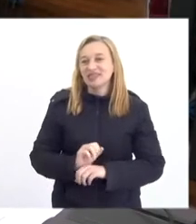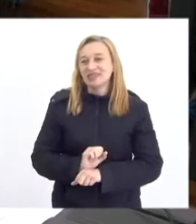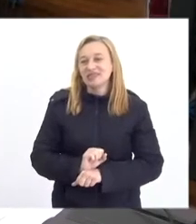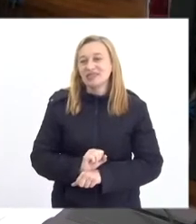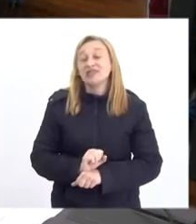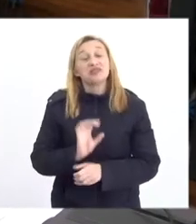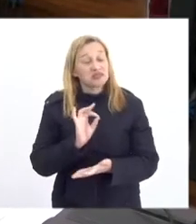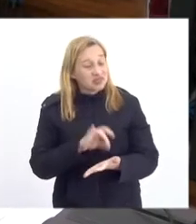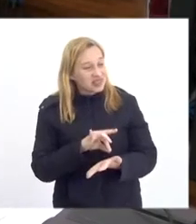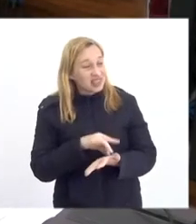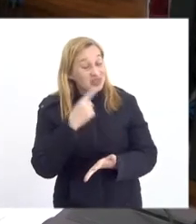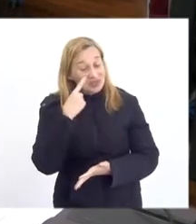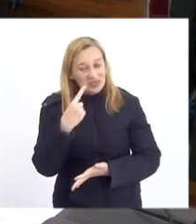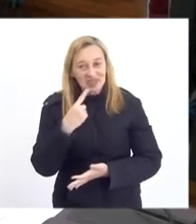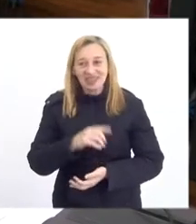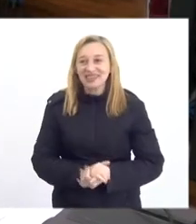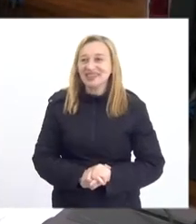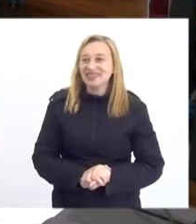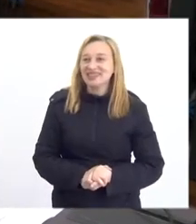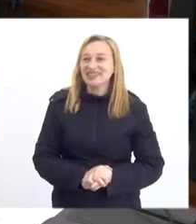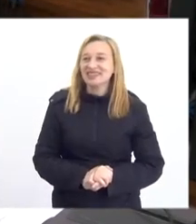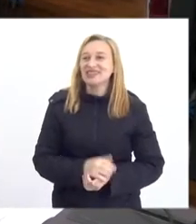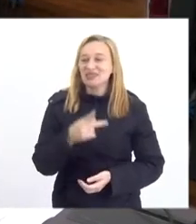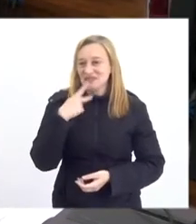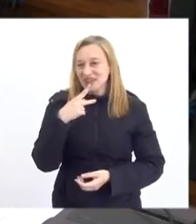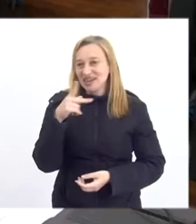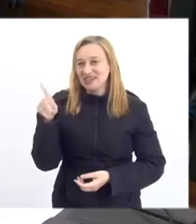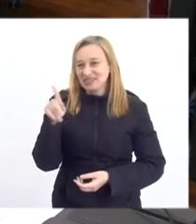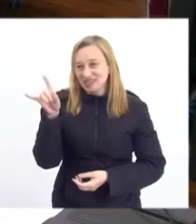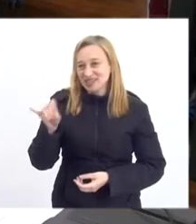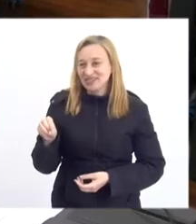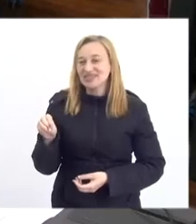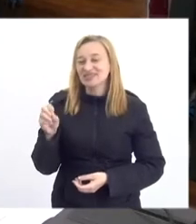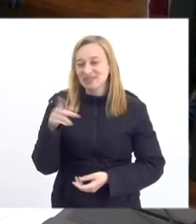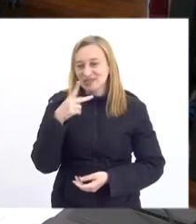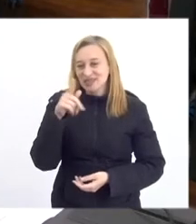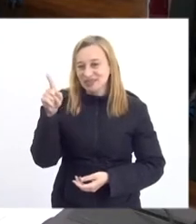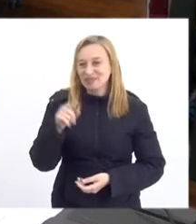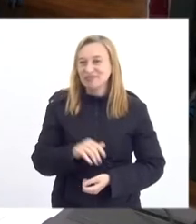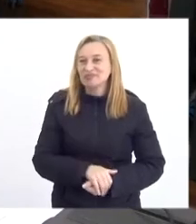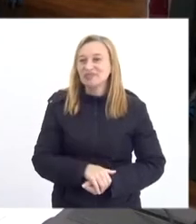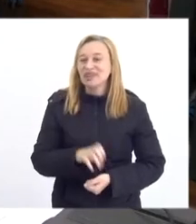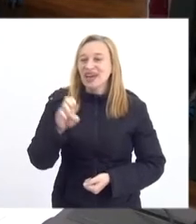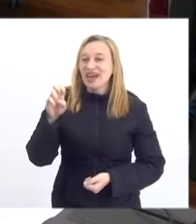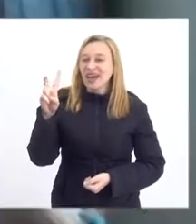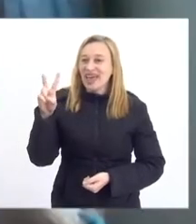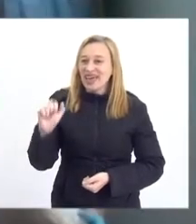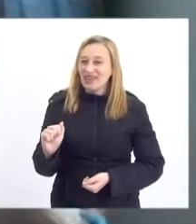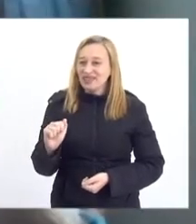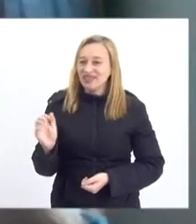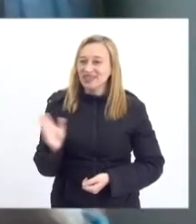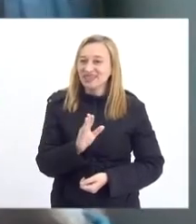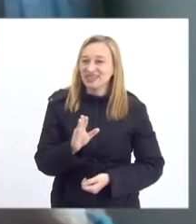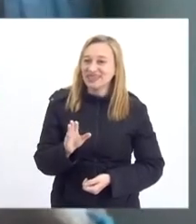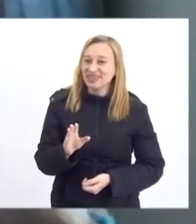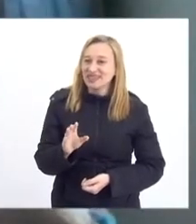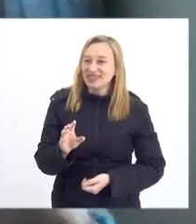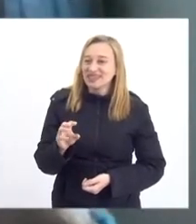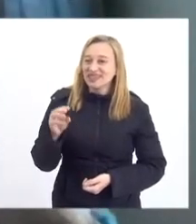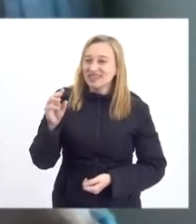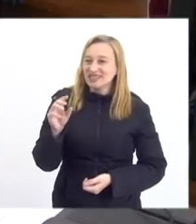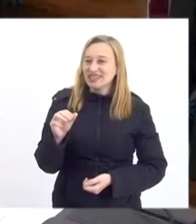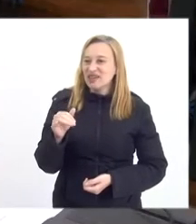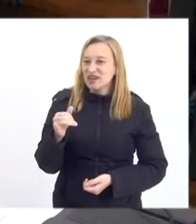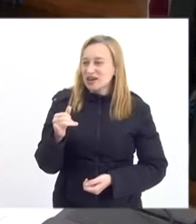É verdade. Eu vou mas falar com ele. Ok, ok. Eu disse o Luiz Paulo que a erva estava malhada.